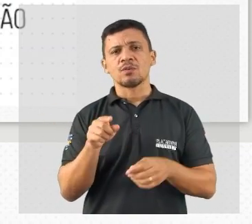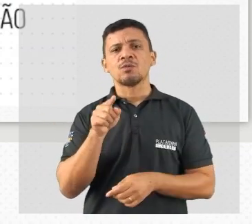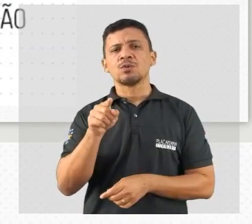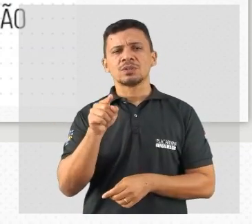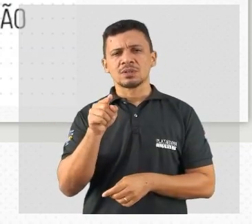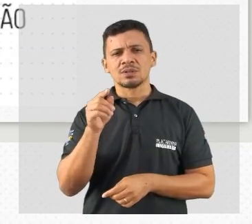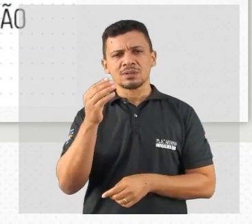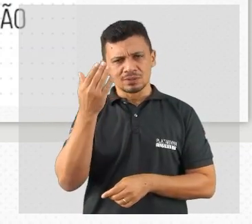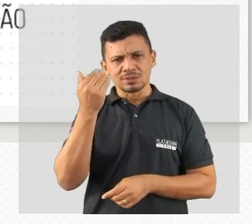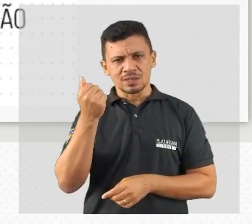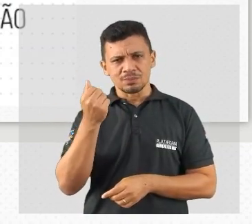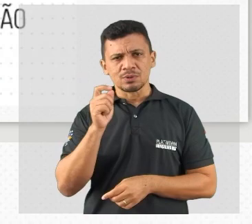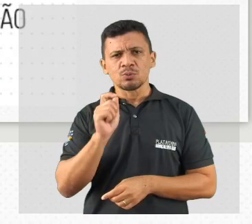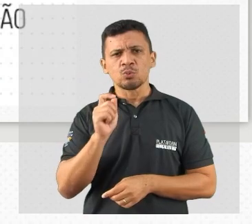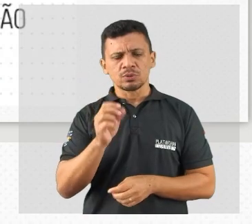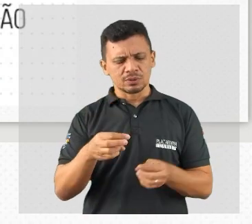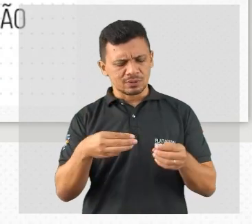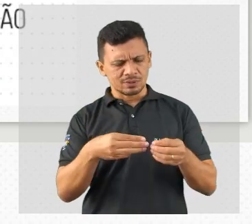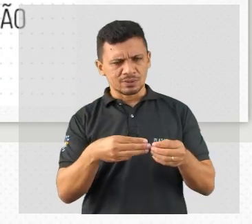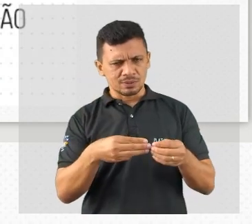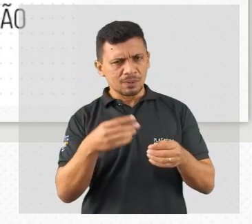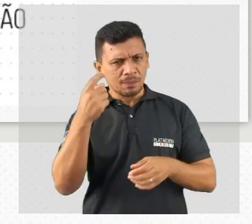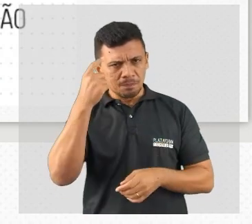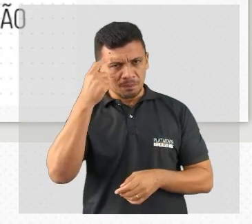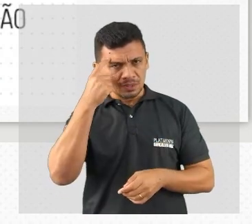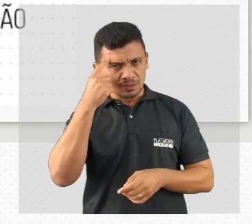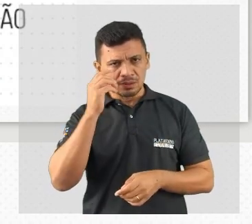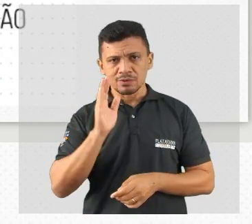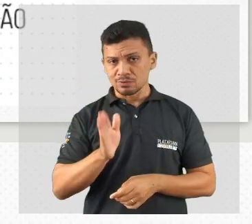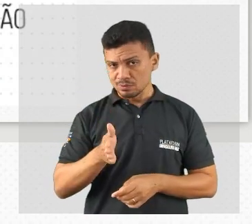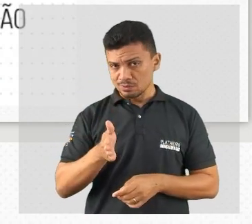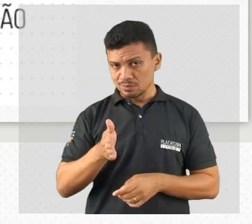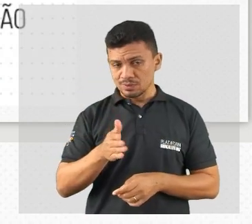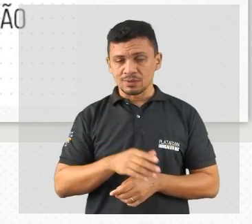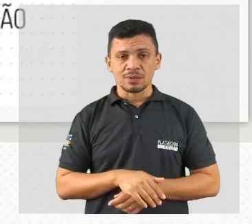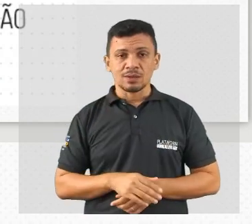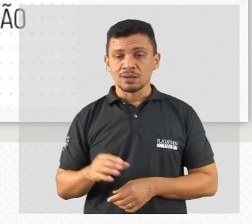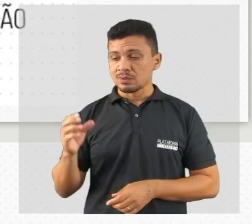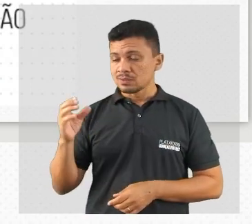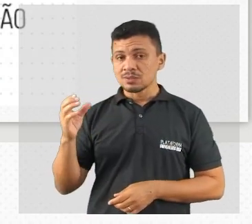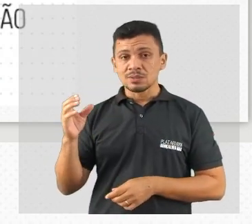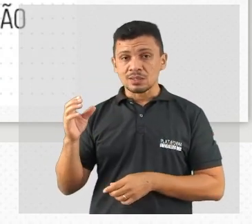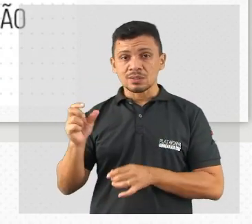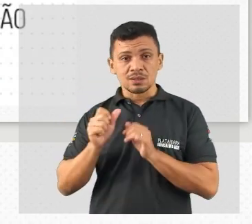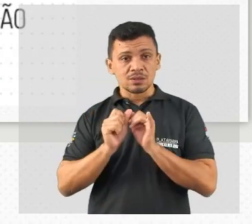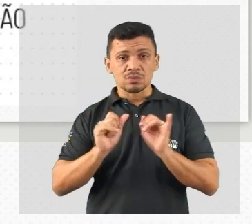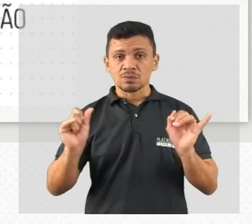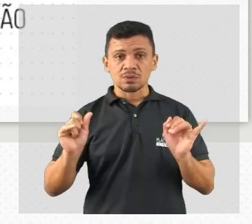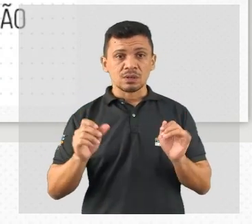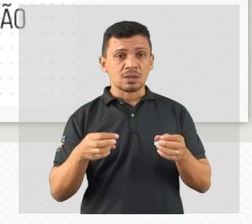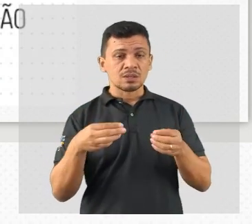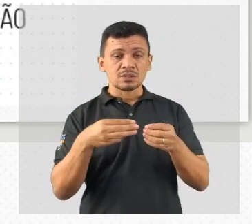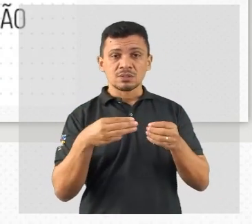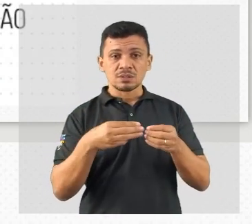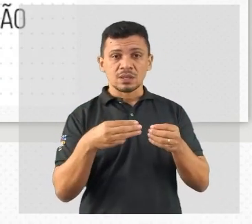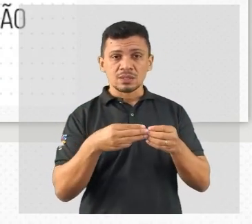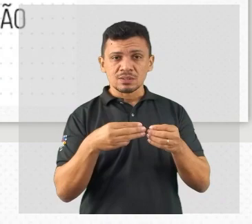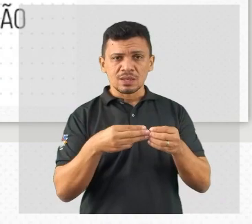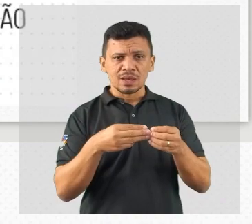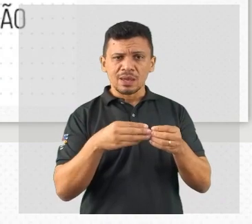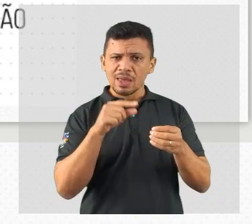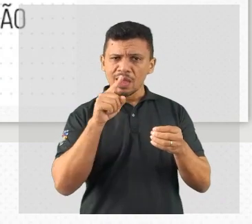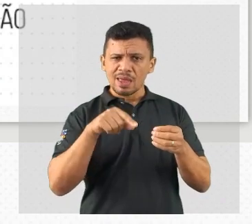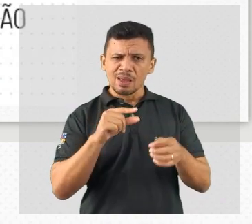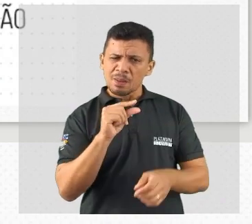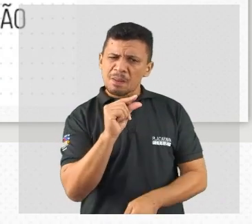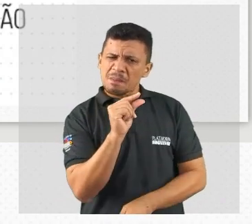já pararam para pensar sobre isso? A célula, pessoal, de acordo com a ciência, é uma unidade morfofuncional, é a menor